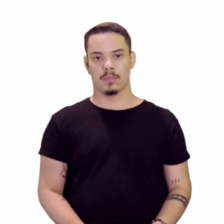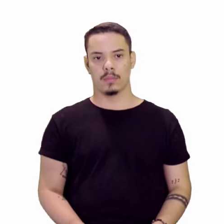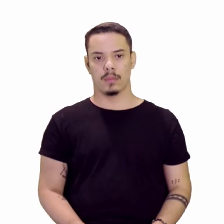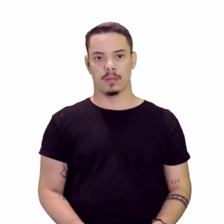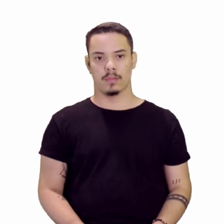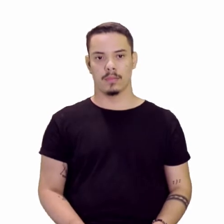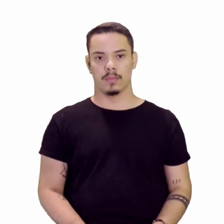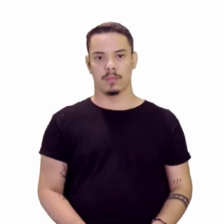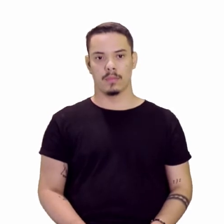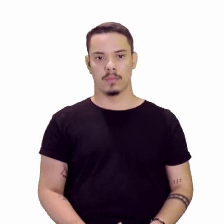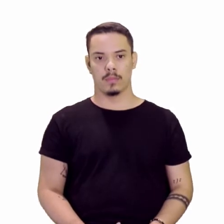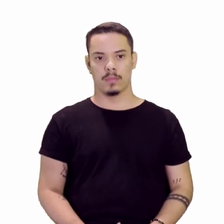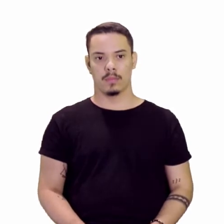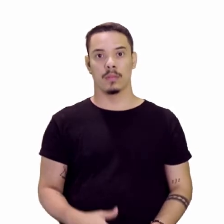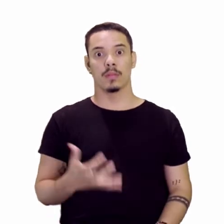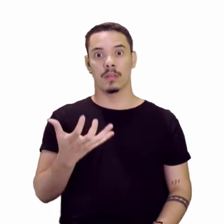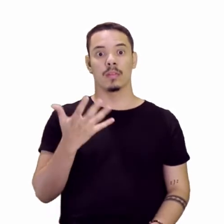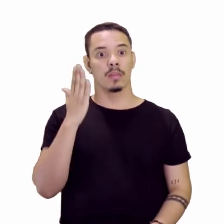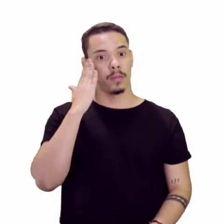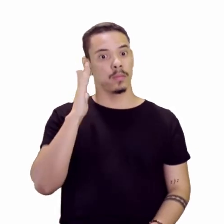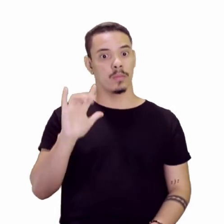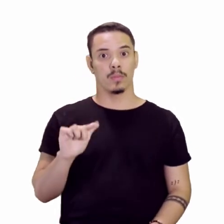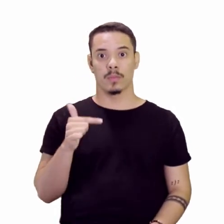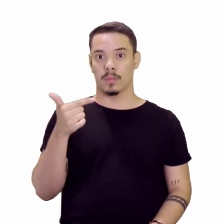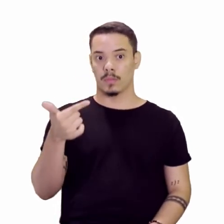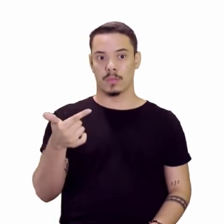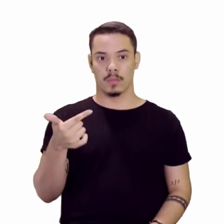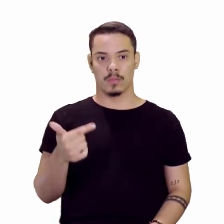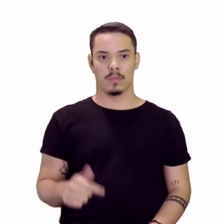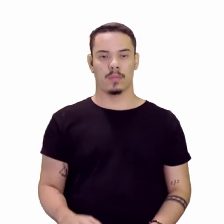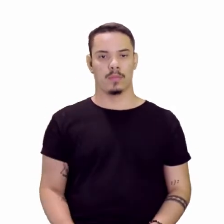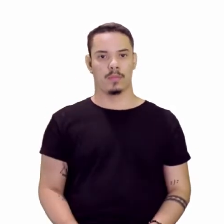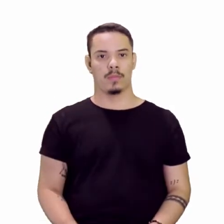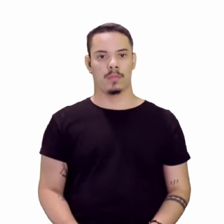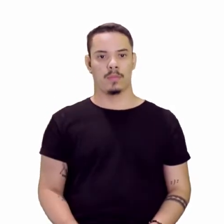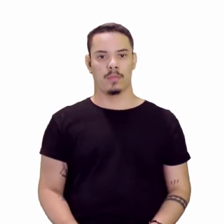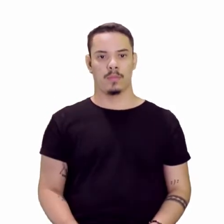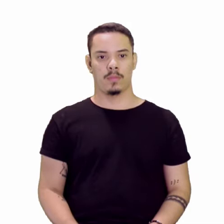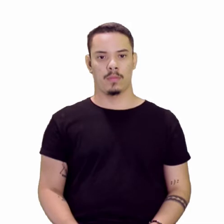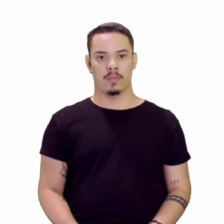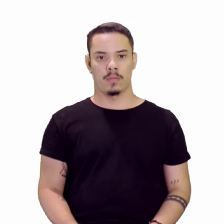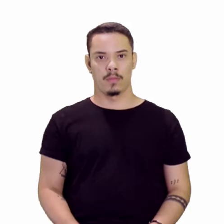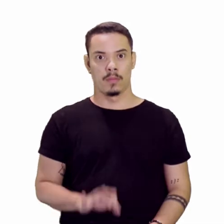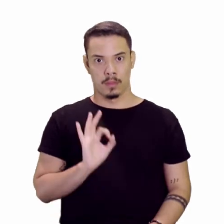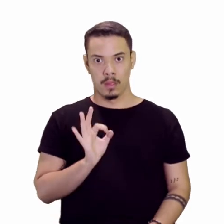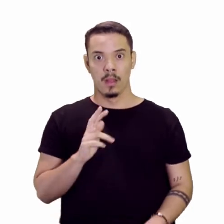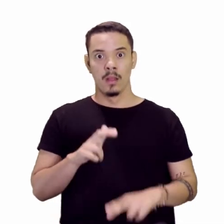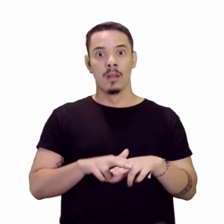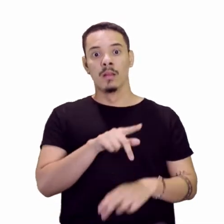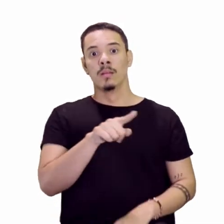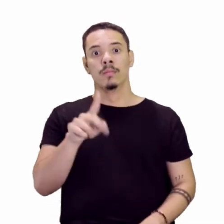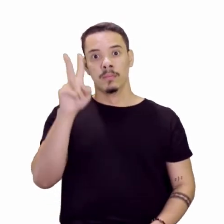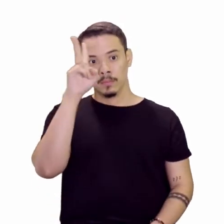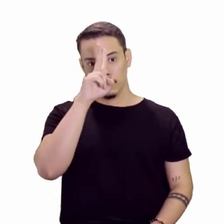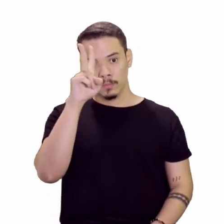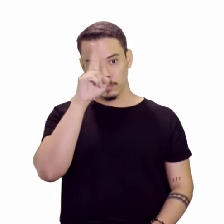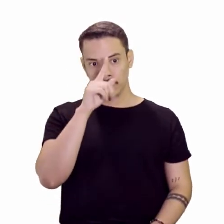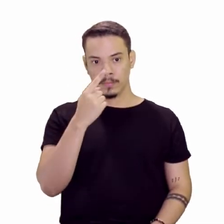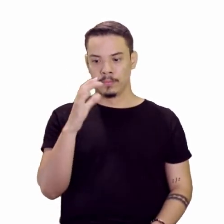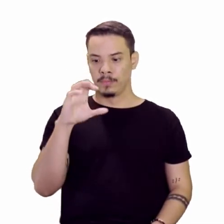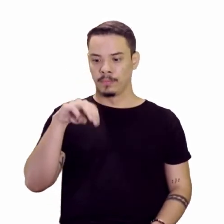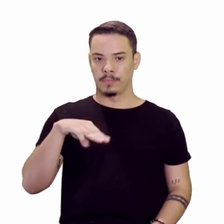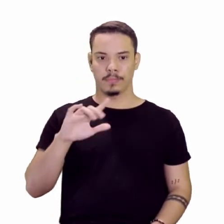2 metros, aí você quer o quadrado, não é isso? Ó? É só colocar o quadrado aqui, ó. Então, você vai lembrar que 1